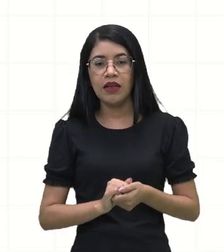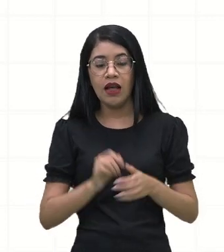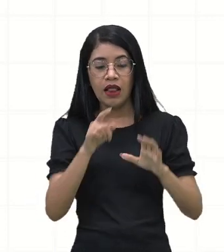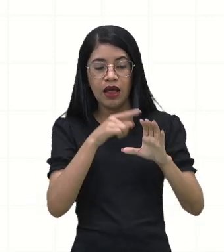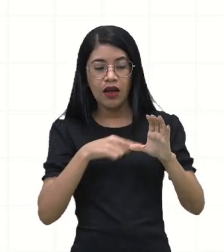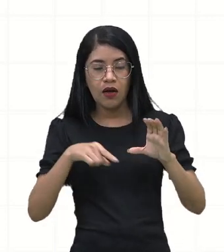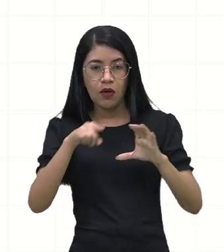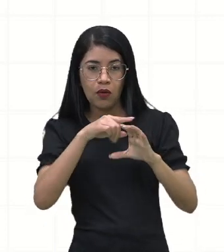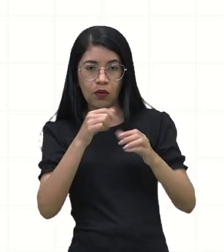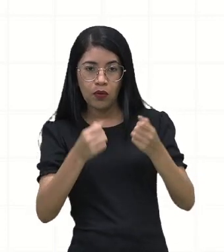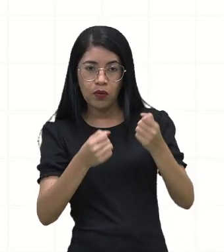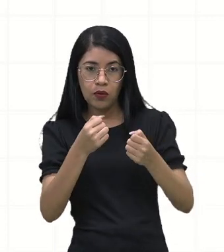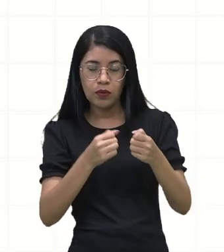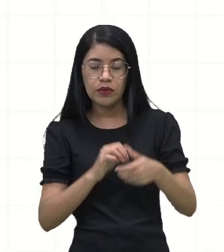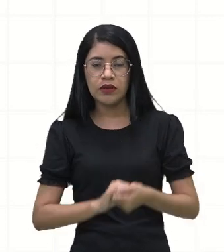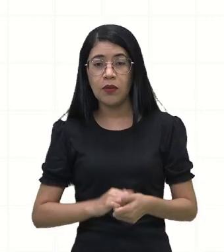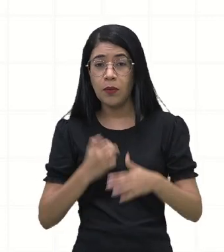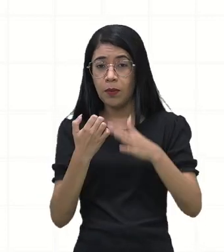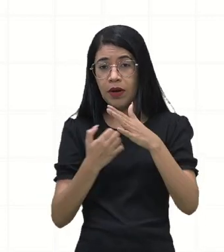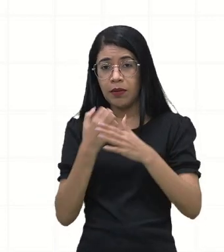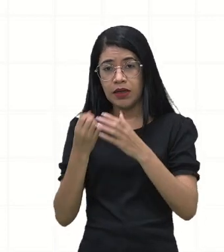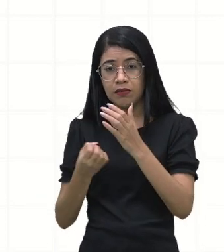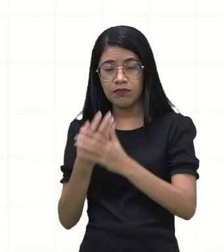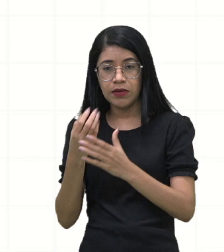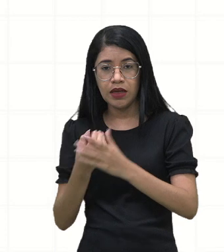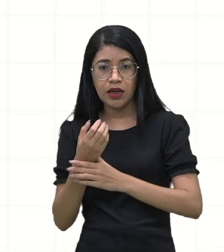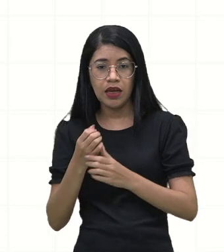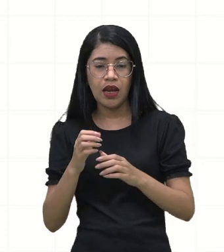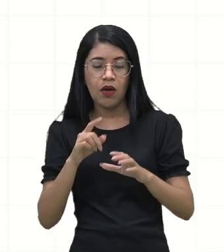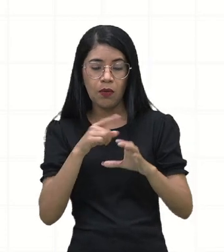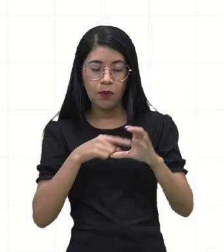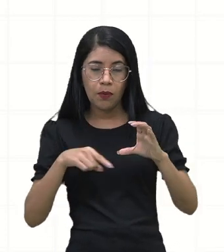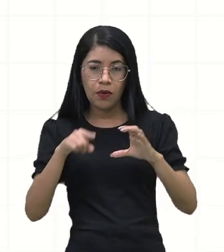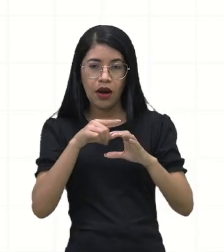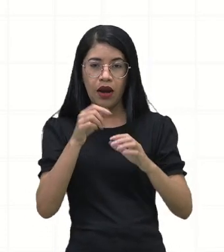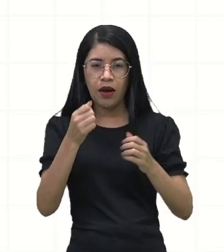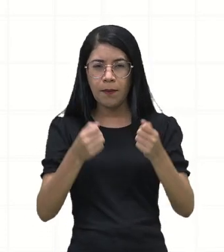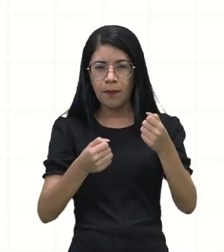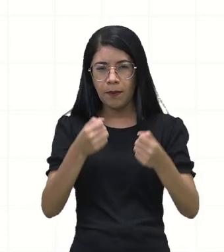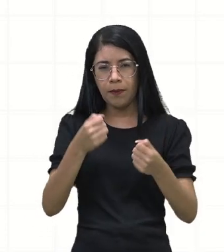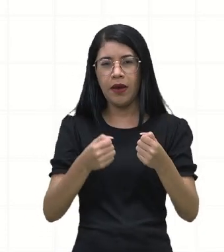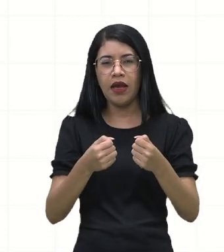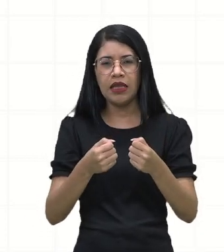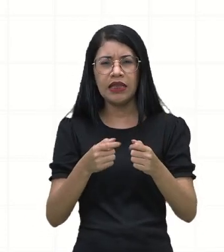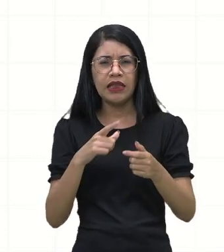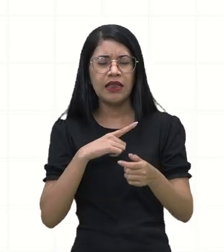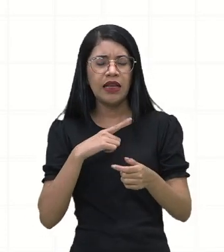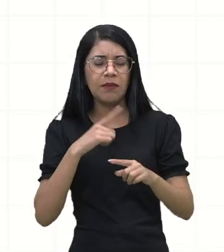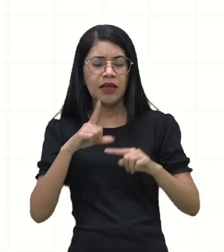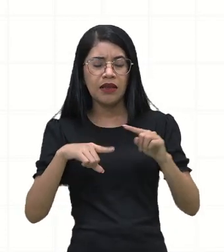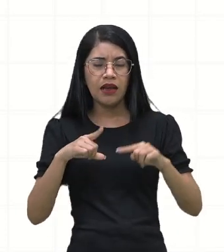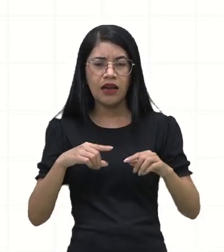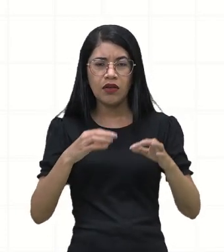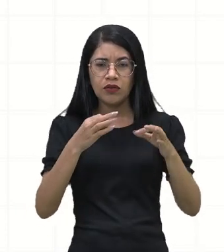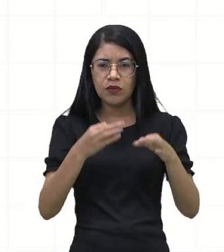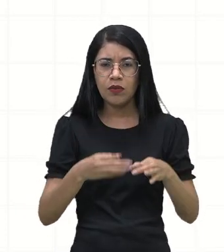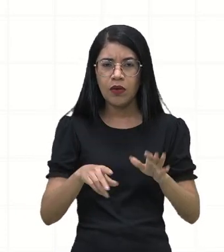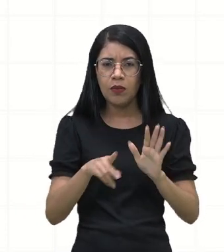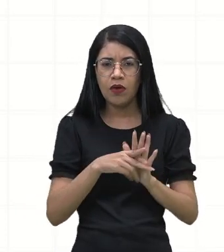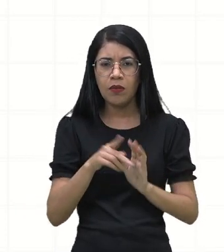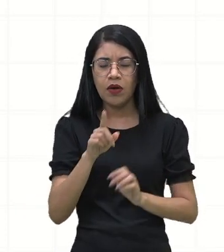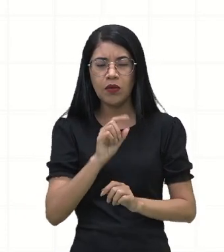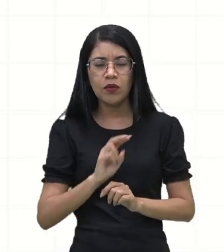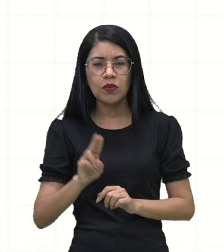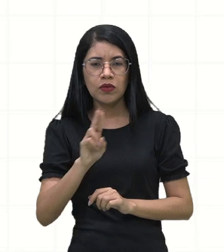Considere um fabricante de pneus para automóveis que deseja garantir que seus pneus tenham uma quantidade certa de material de borracha ao redor da